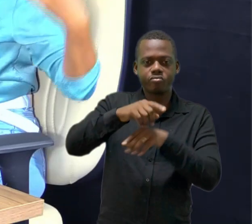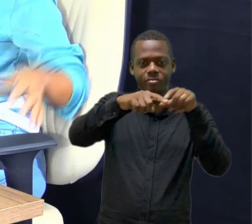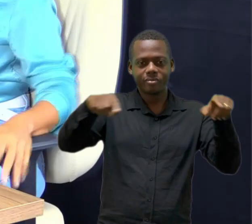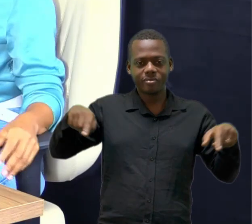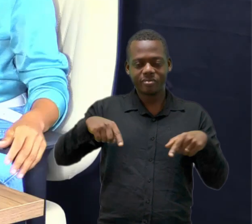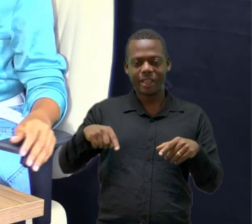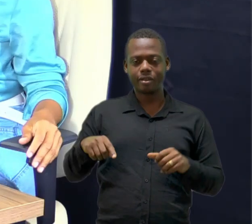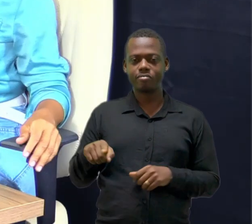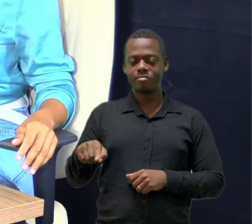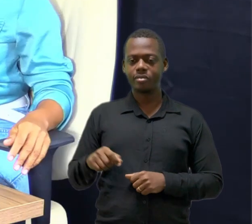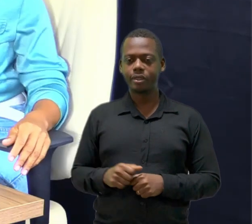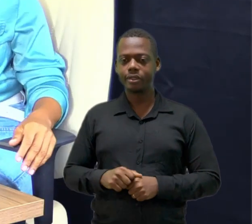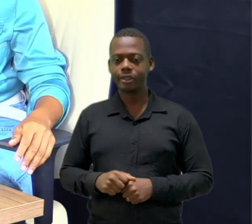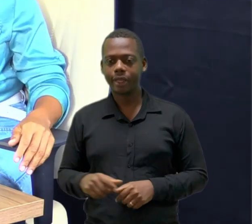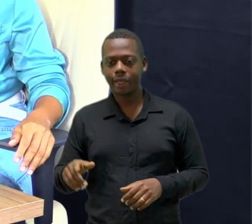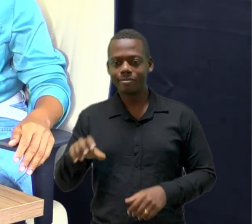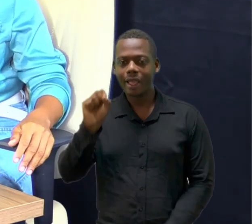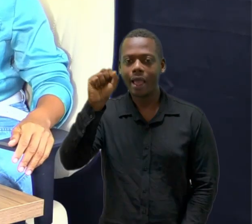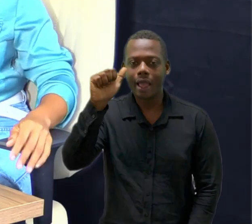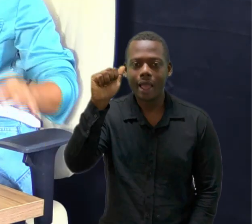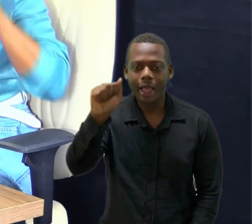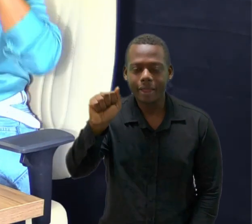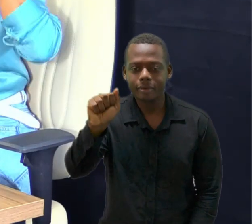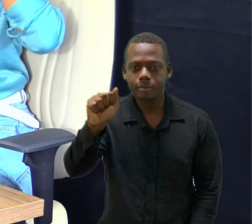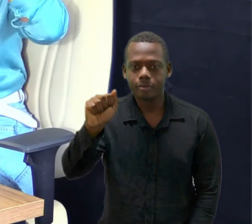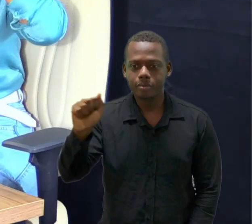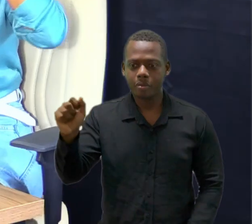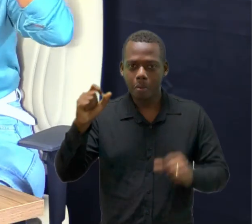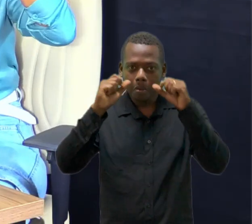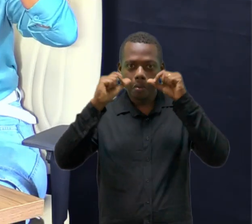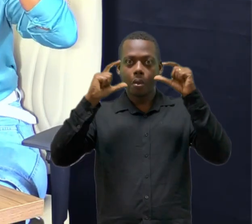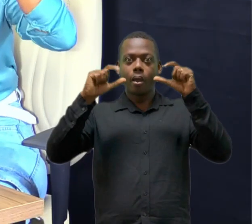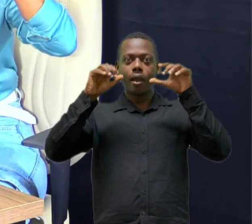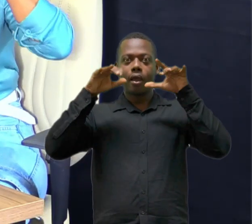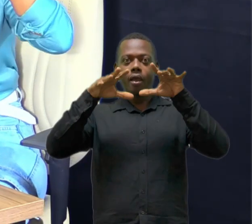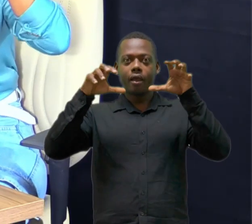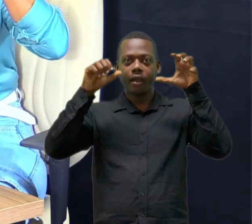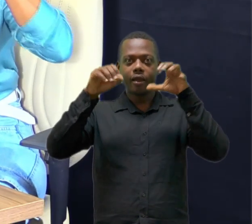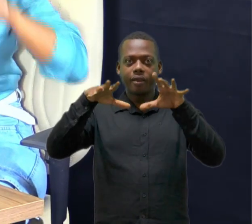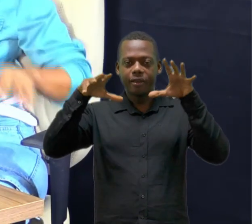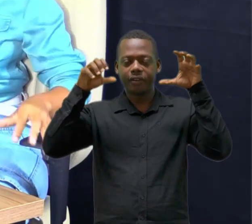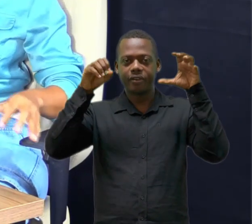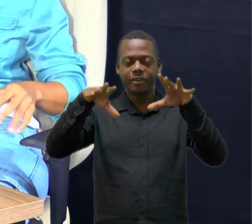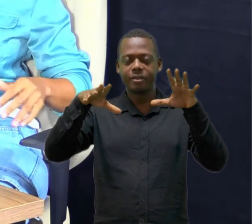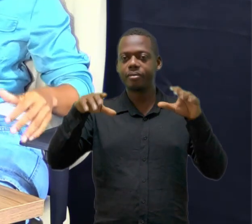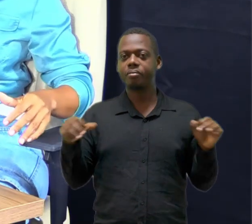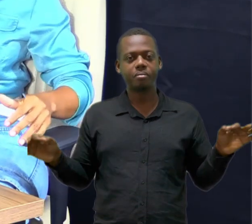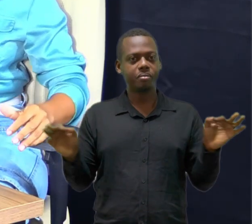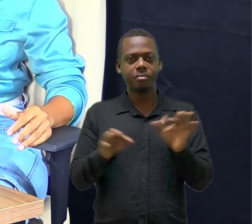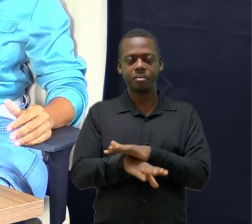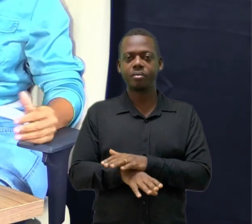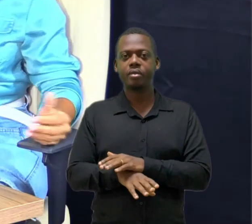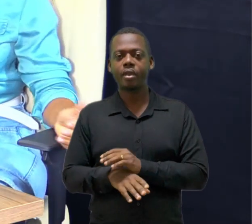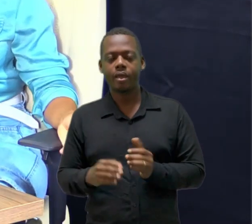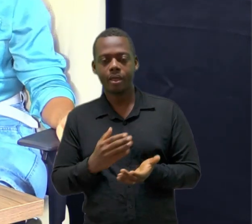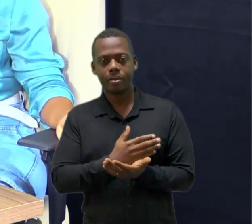lá. Aí eu cheguei na frente do surdo e fiz, o olhinho dele brilhou assim. Sim. Brilhou. Aí pronto. Daí